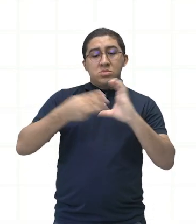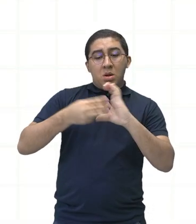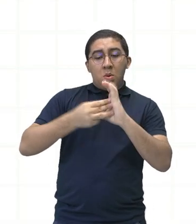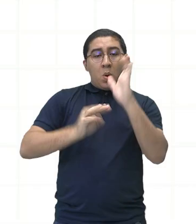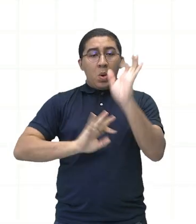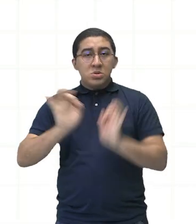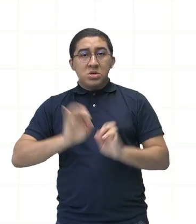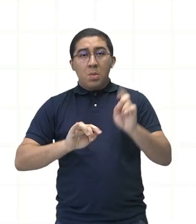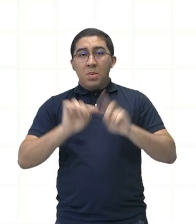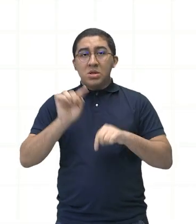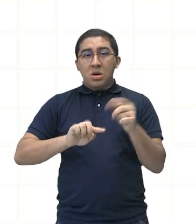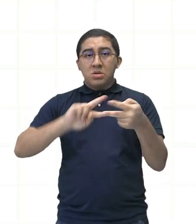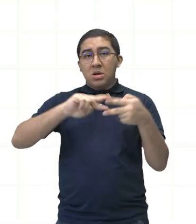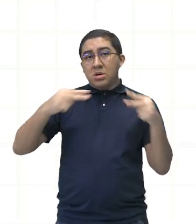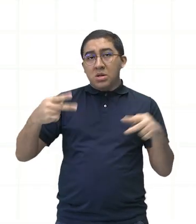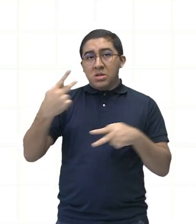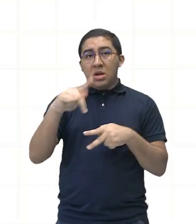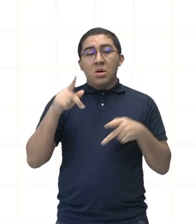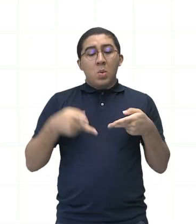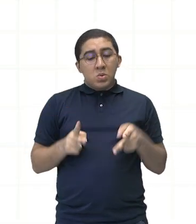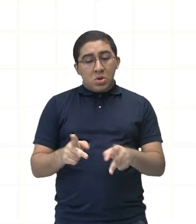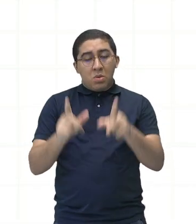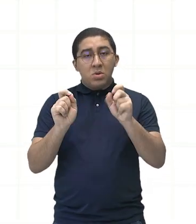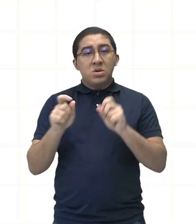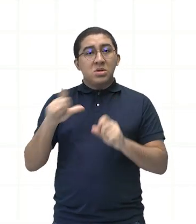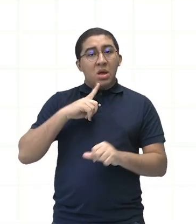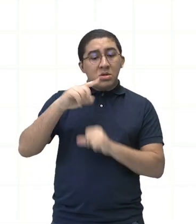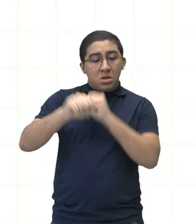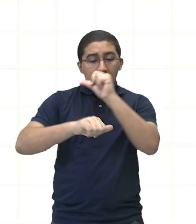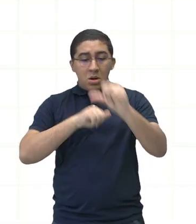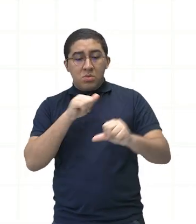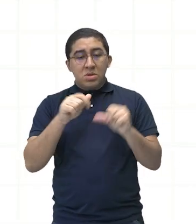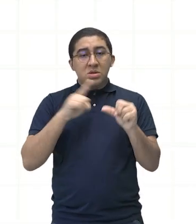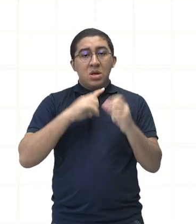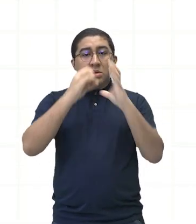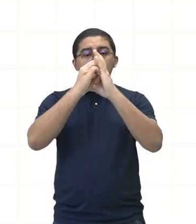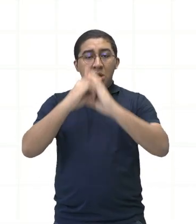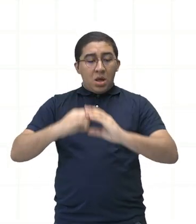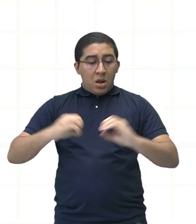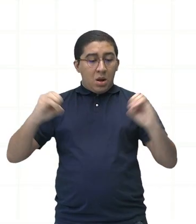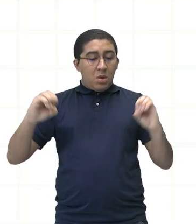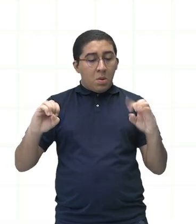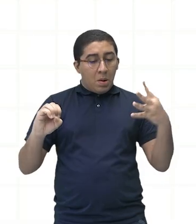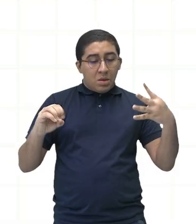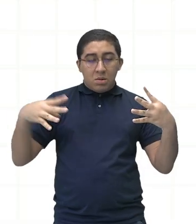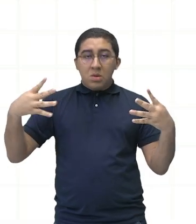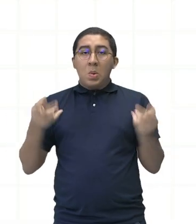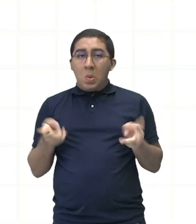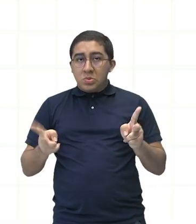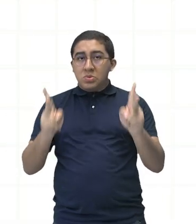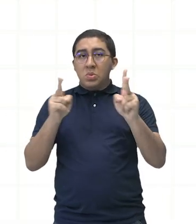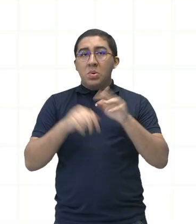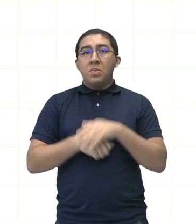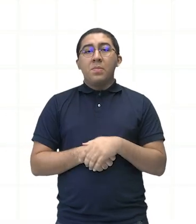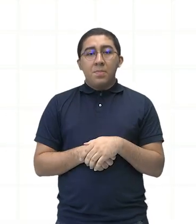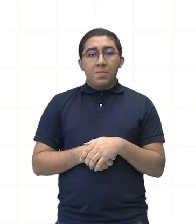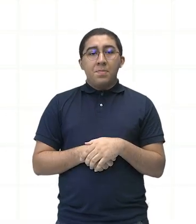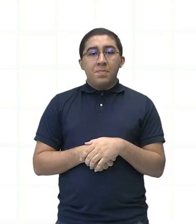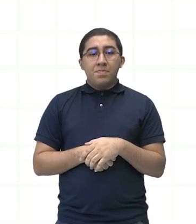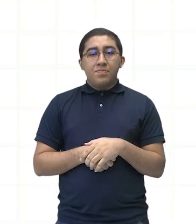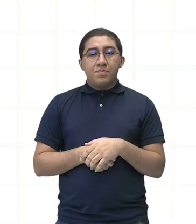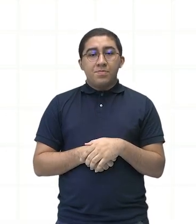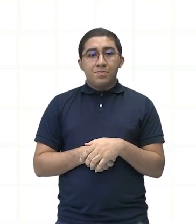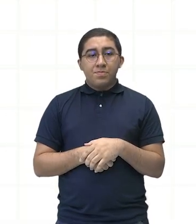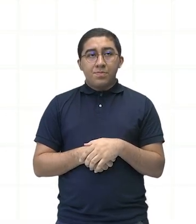e garantir a integridade na transferência desse material para as células filhas. Então, uma vez isso ocorrido,